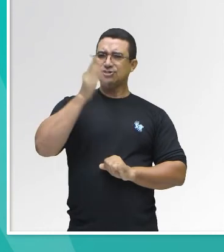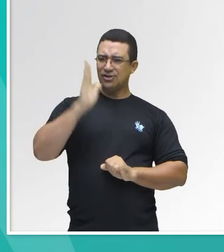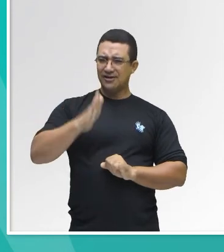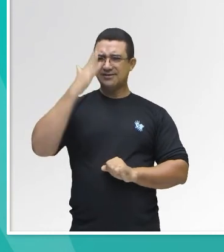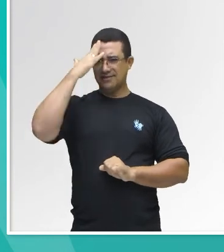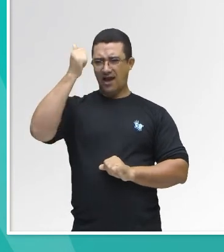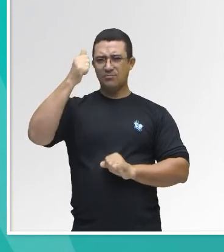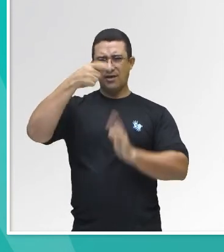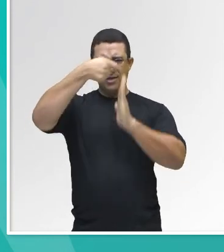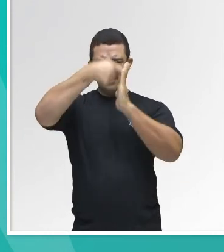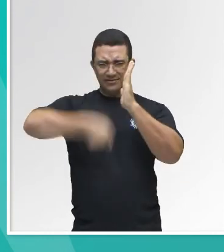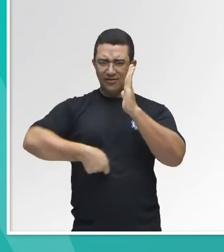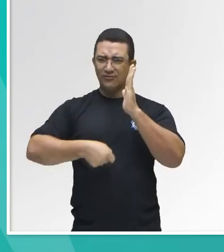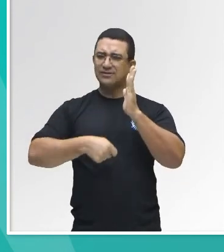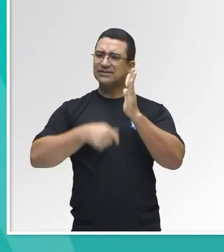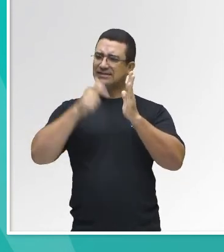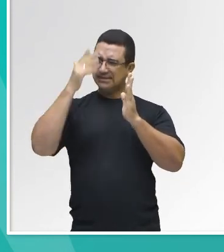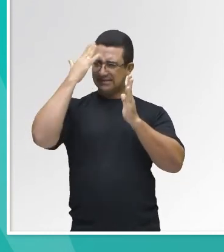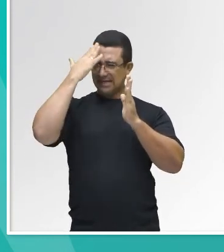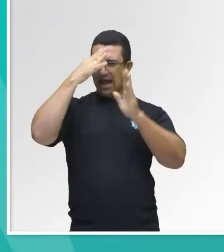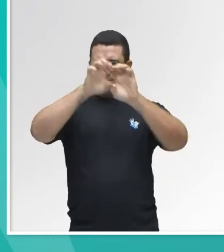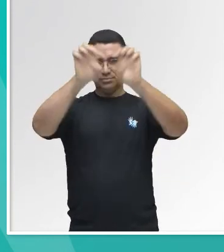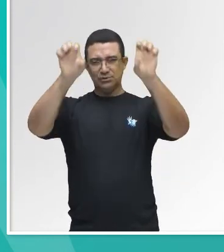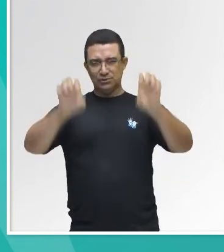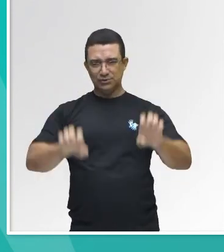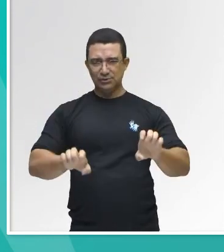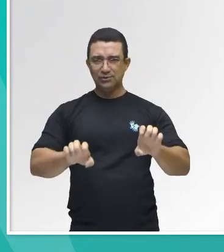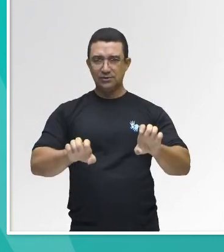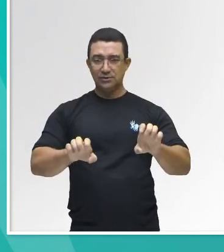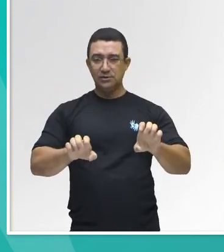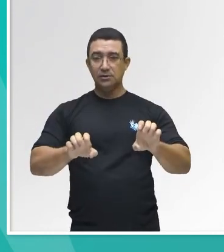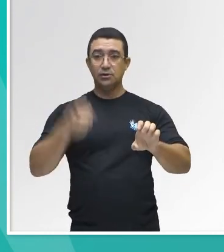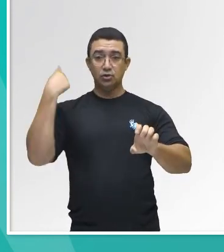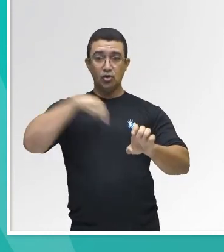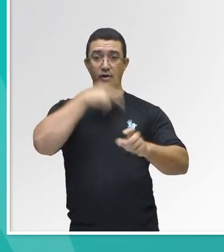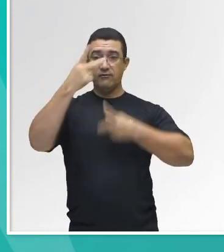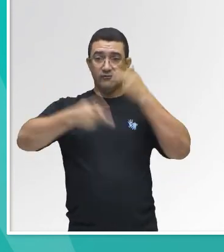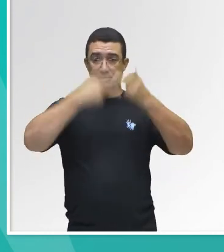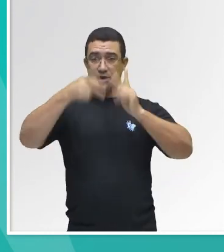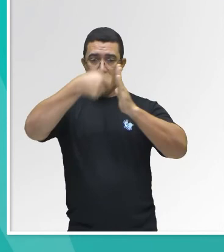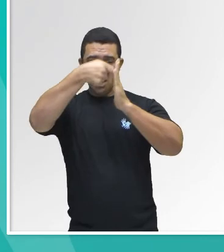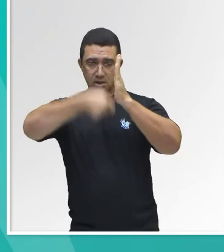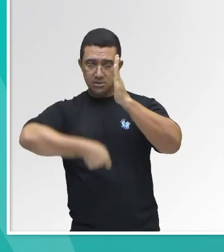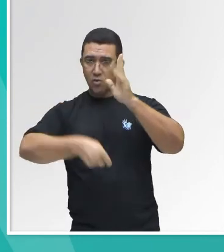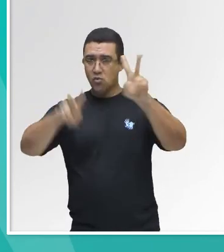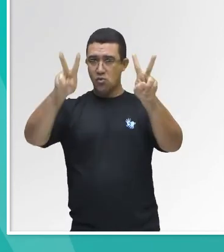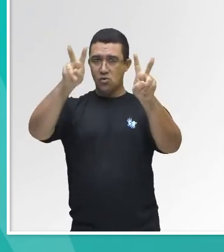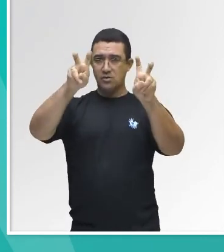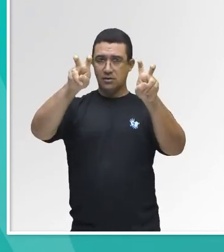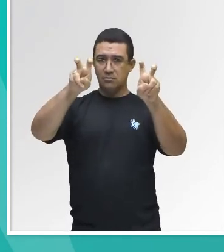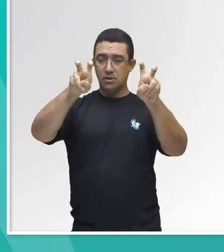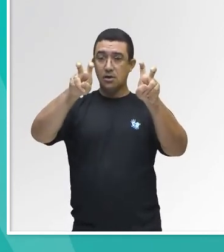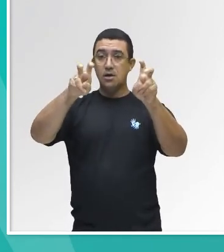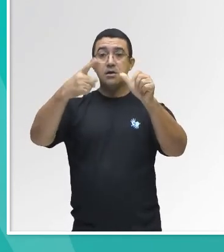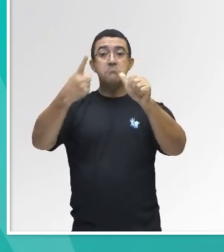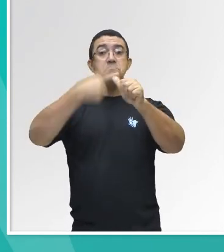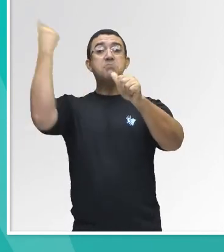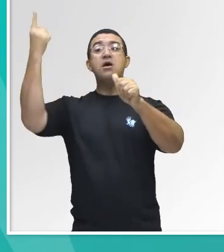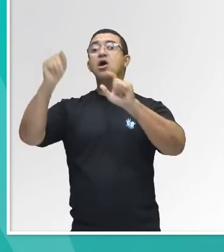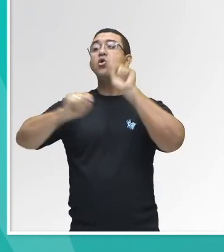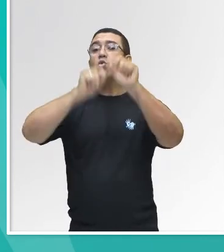muita redação. Então a gente já sabe que quando a gente vai fazer uma redação sobre um determinado tema, nosso